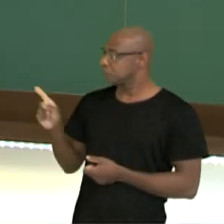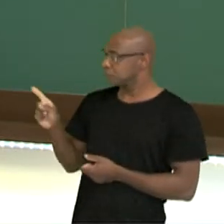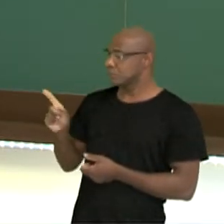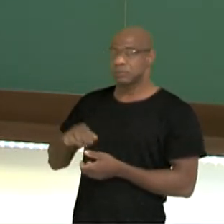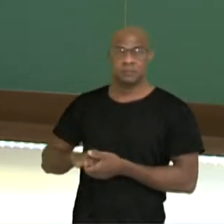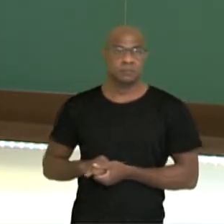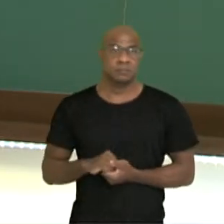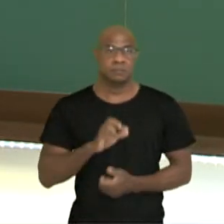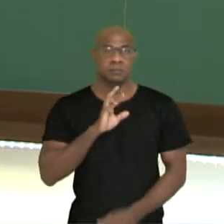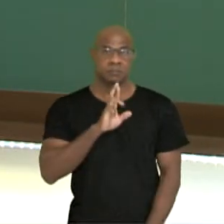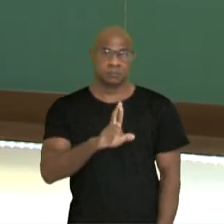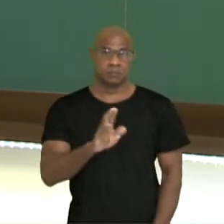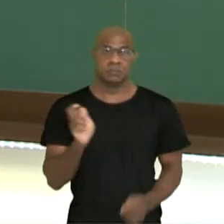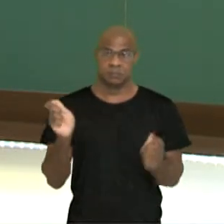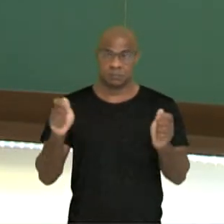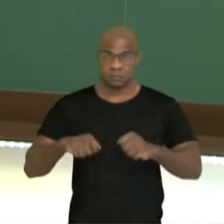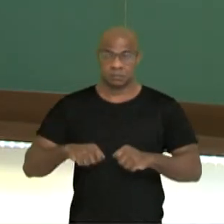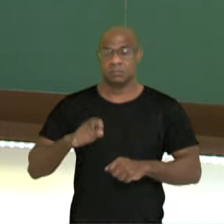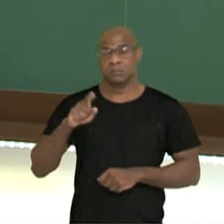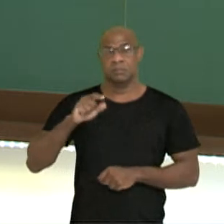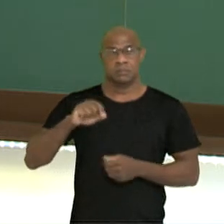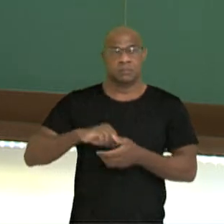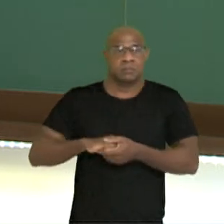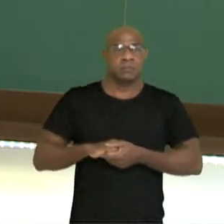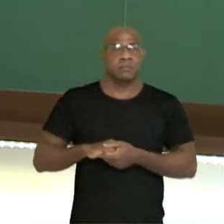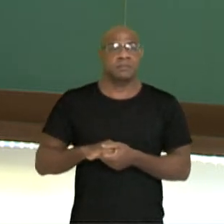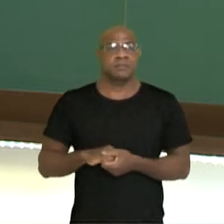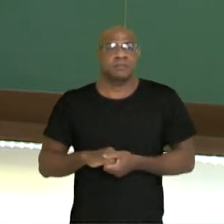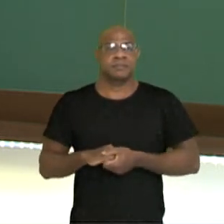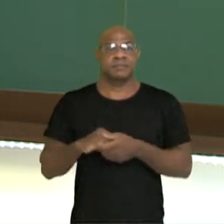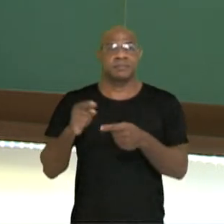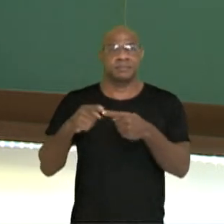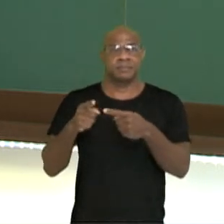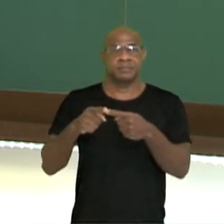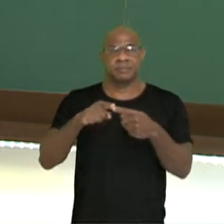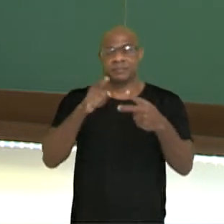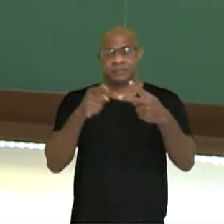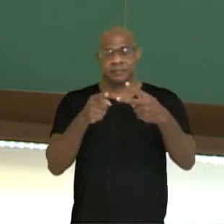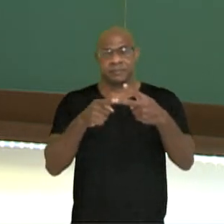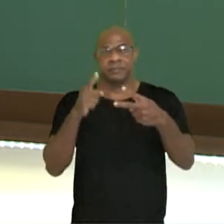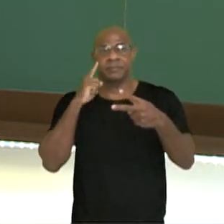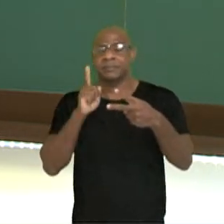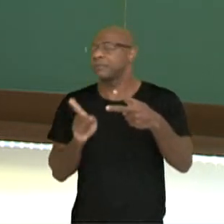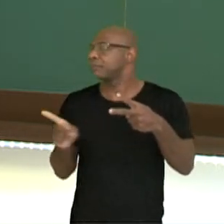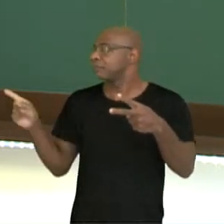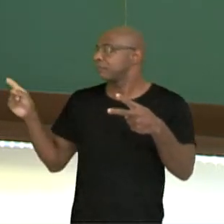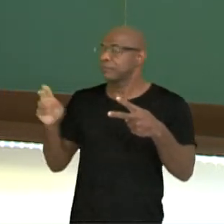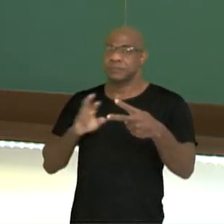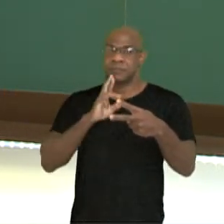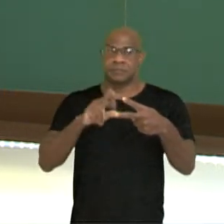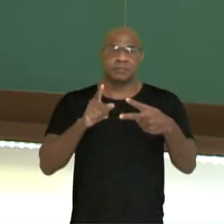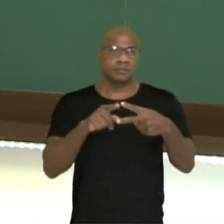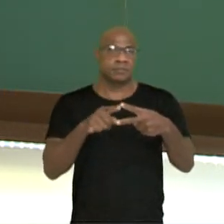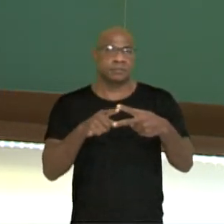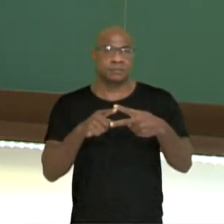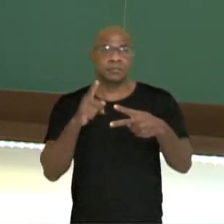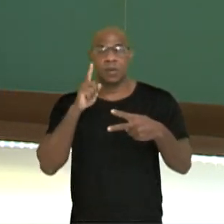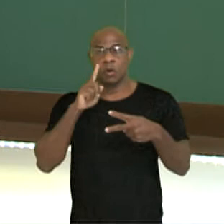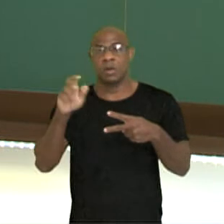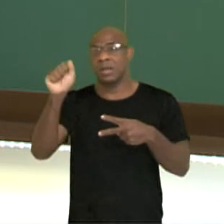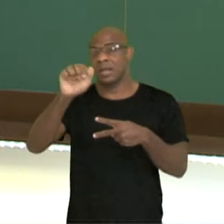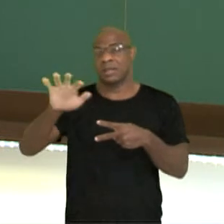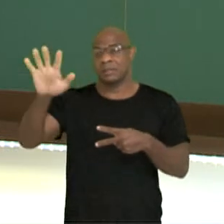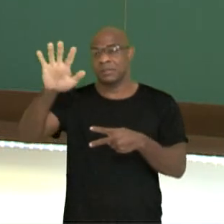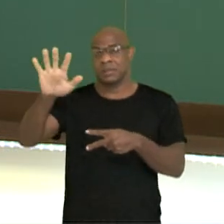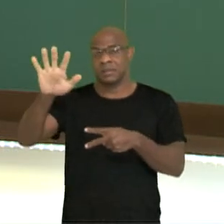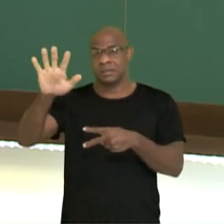As respostas possíveis aqui seriam para 3. Look at the images and answer what do they have in common. Olhem para as imagens e responda o